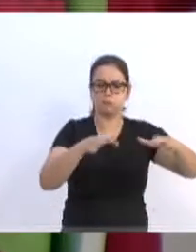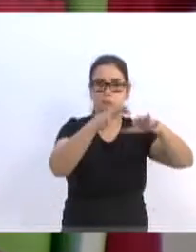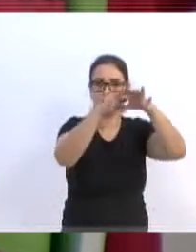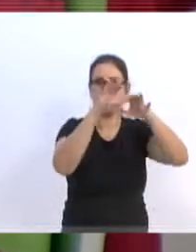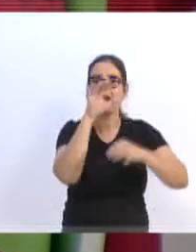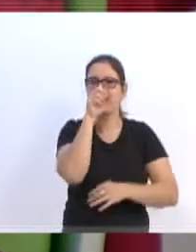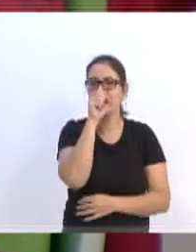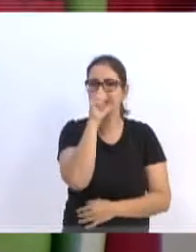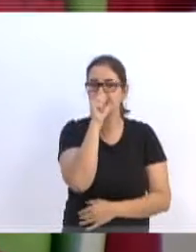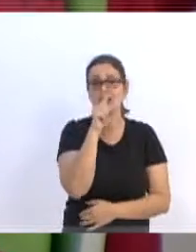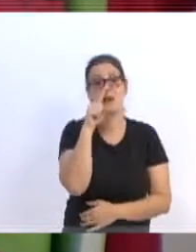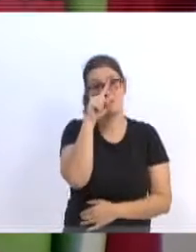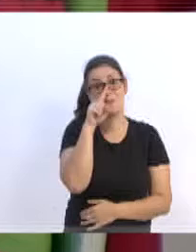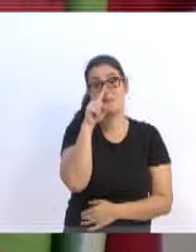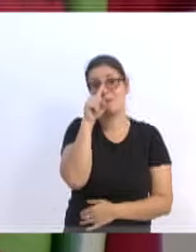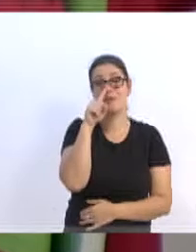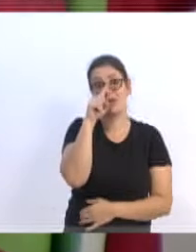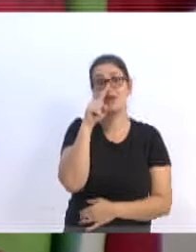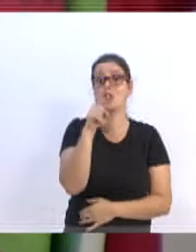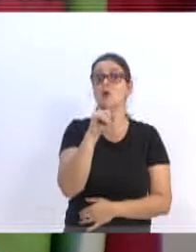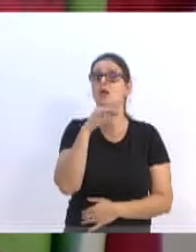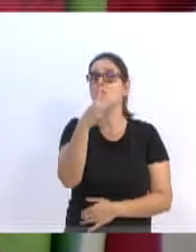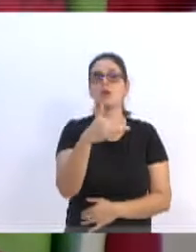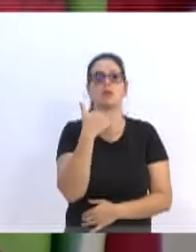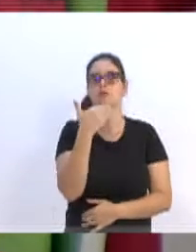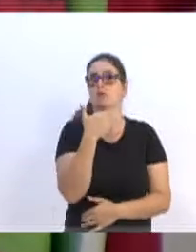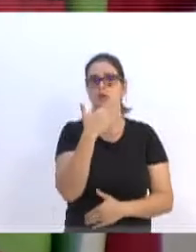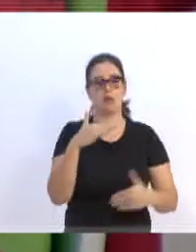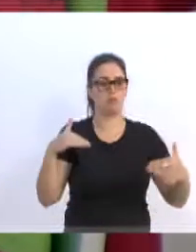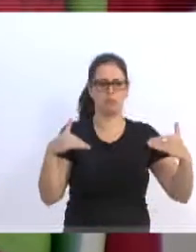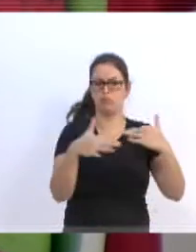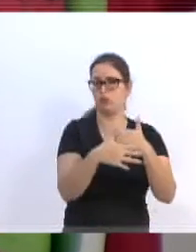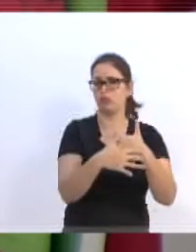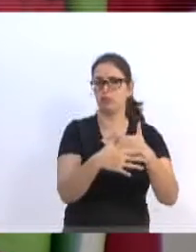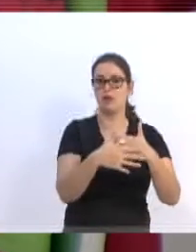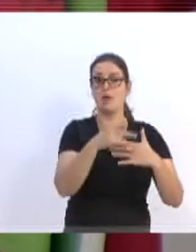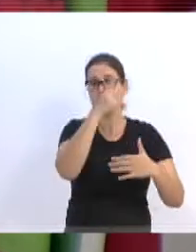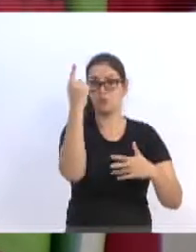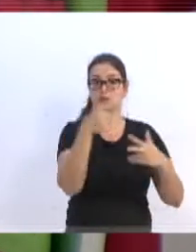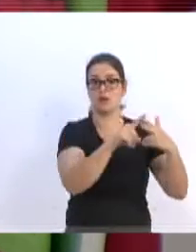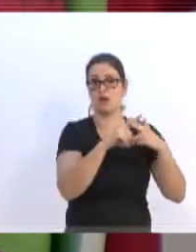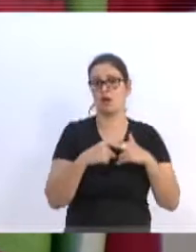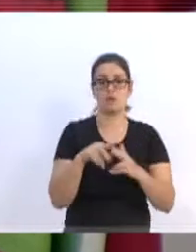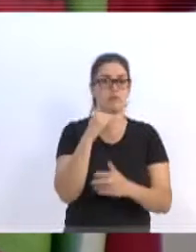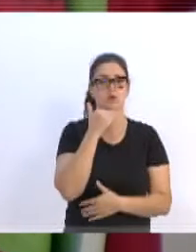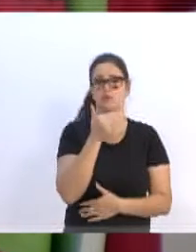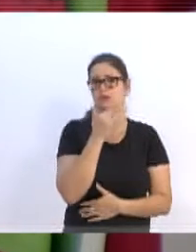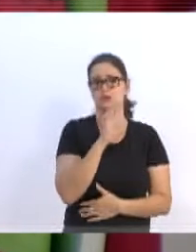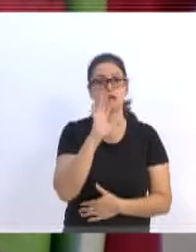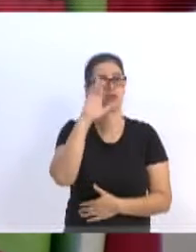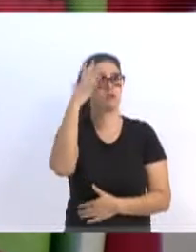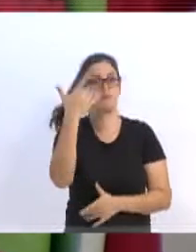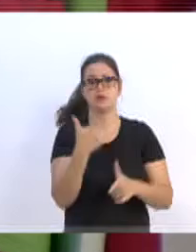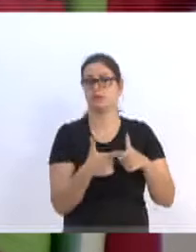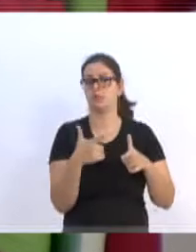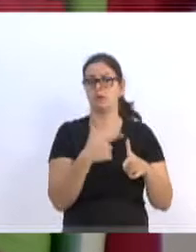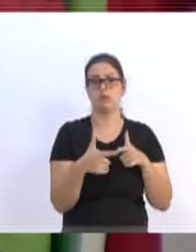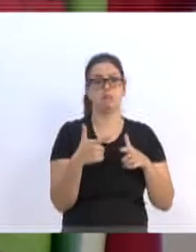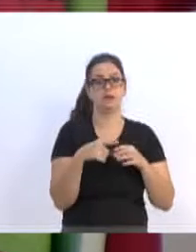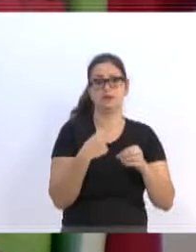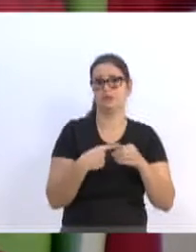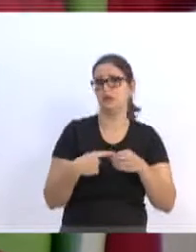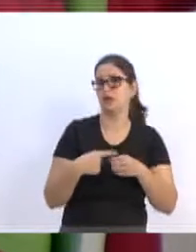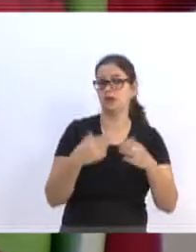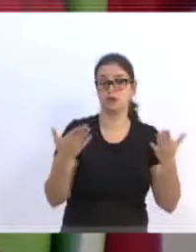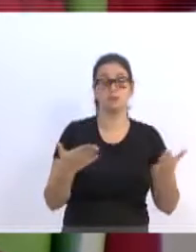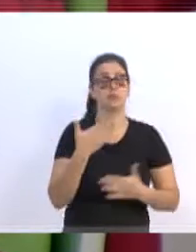perigo daqui a pouco a gente não consegue mais da conta a manutenção não vai mais conseguir dar conta de resolver os problemas da cidade então